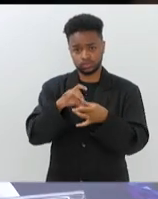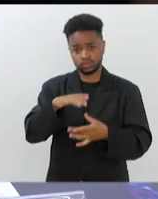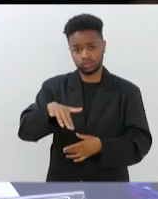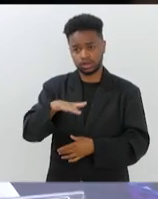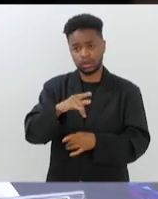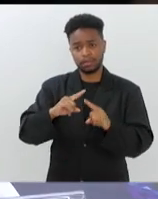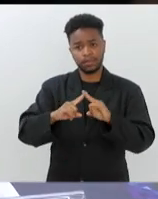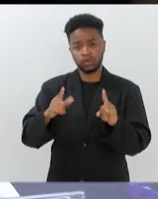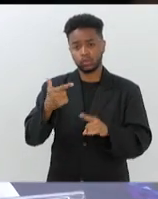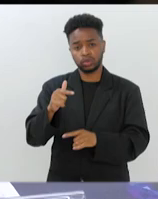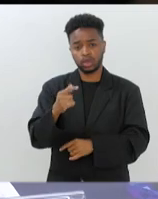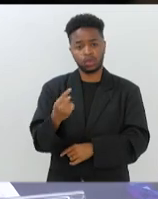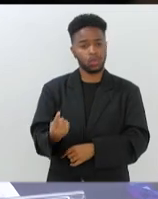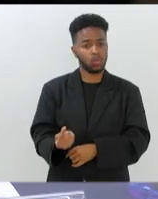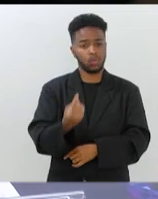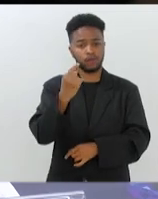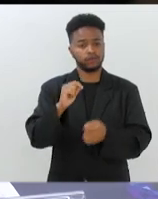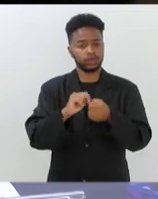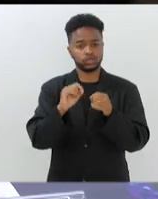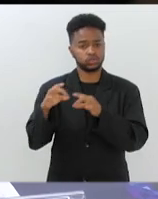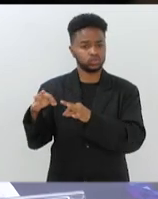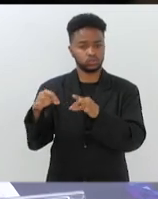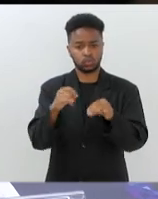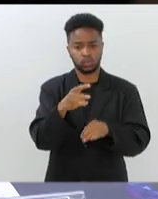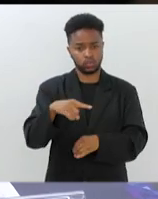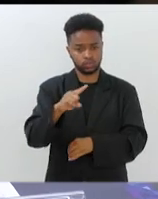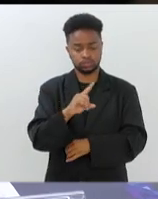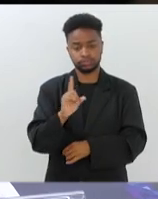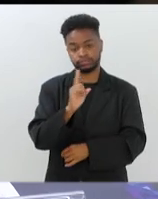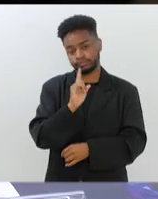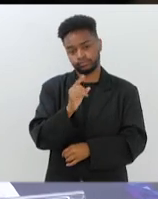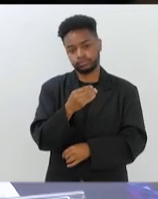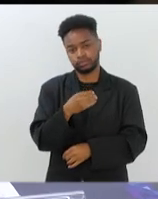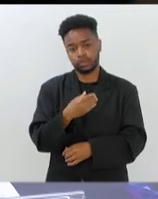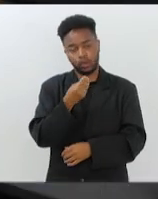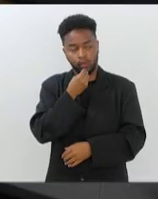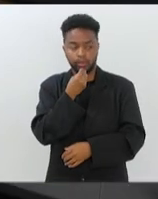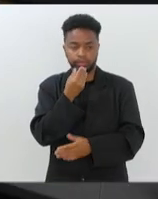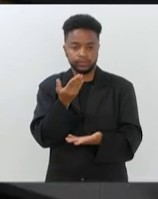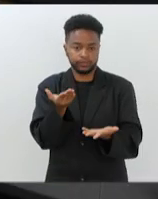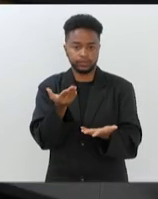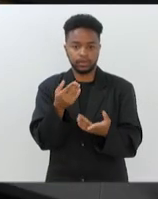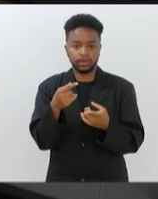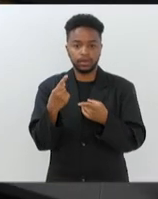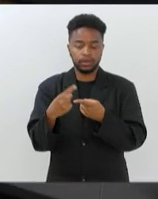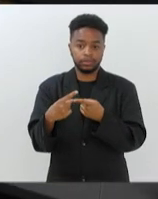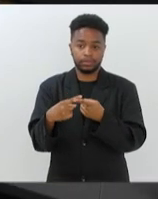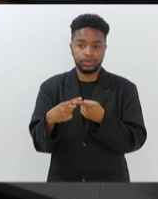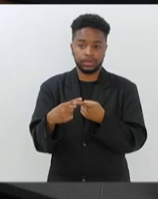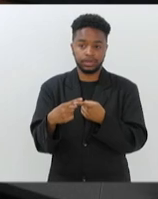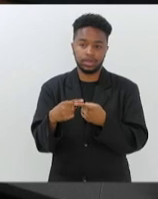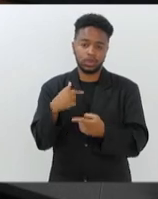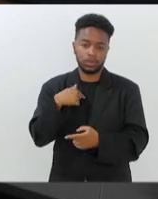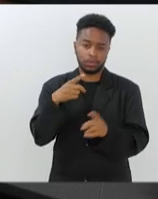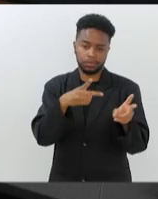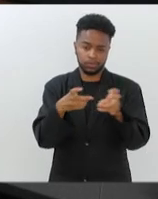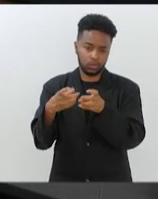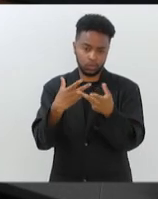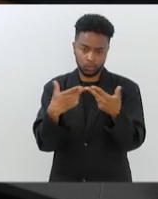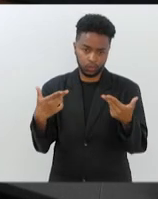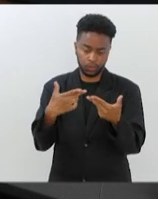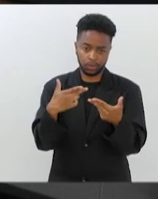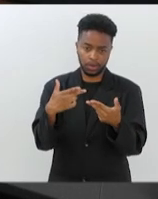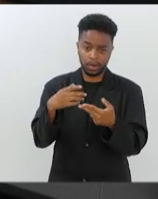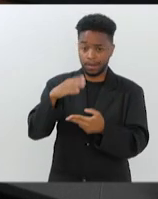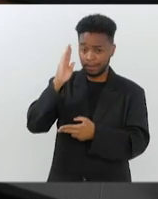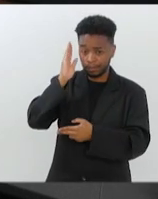que uma única agência tenha realizado todas as Camp sim obviamente por mais por mais toes que eu veja acontecendo no atual